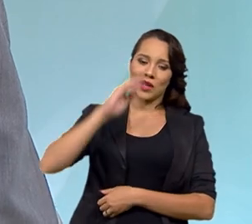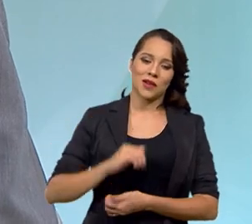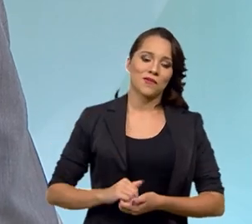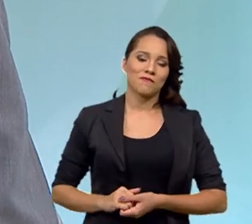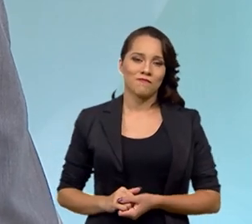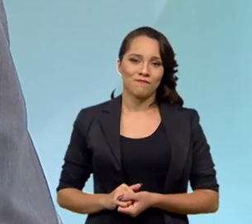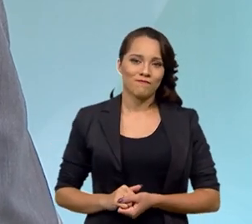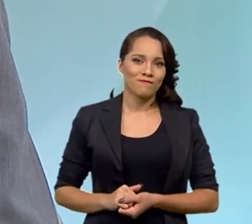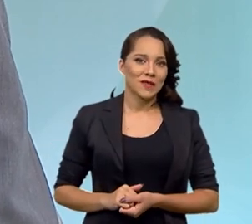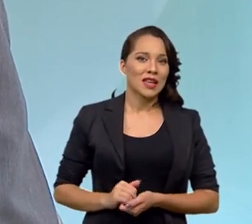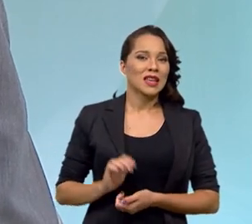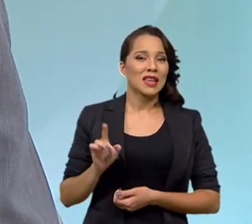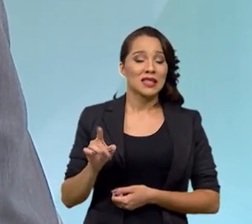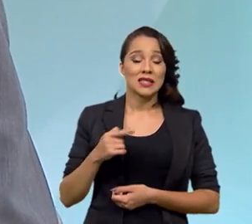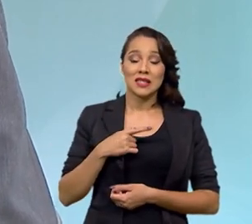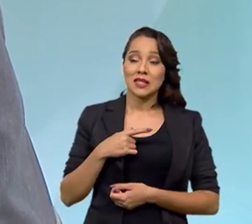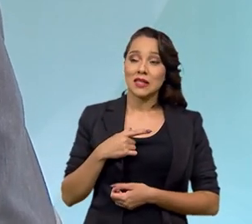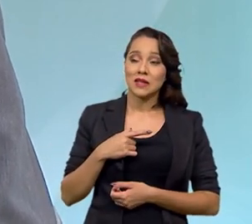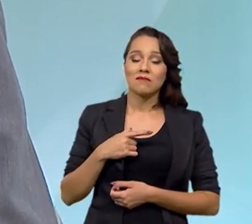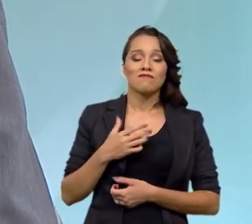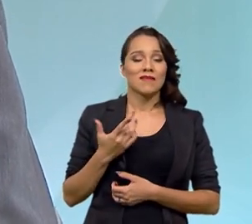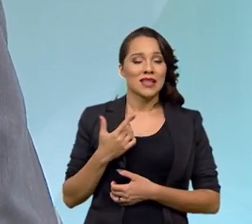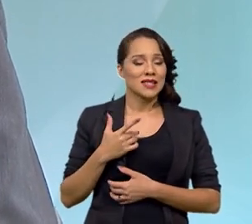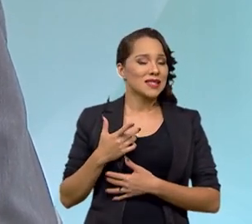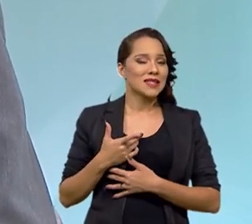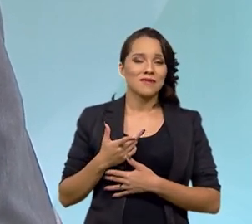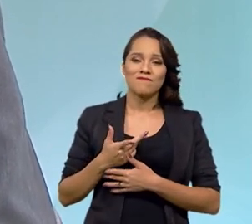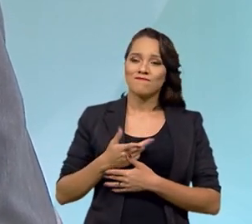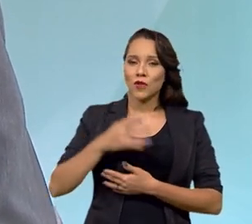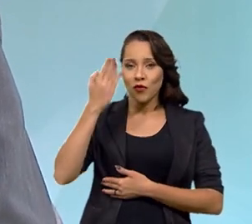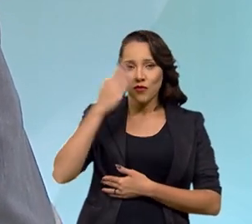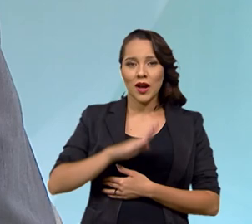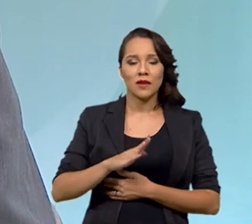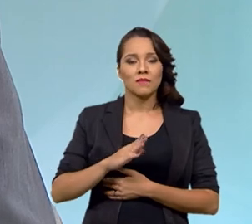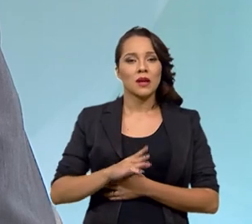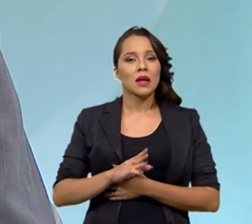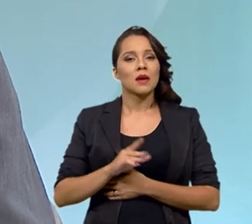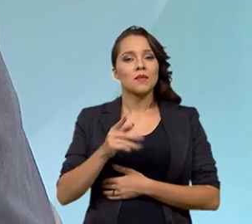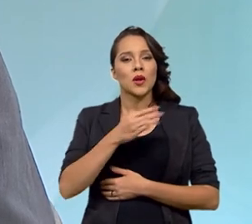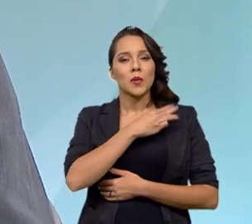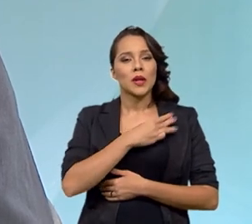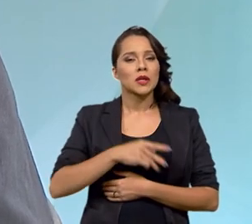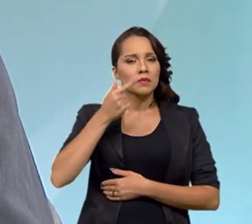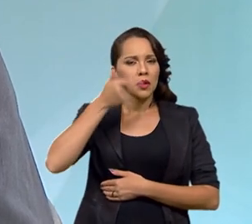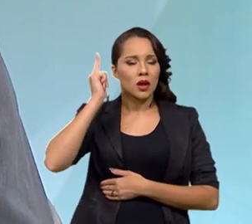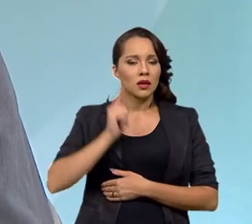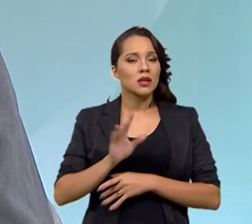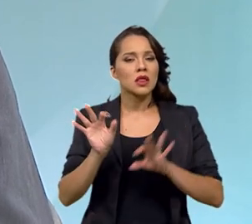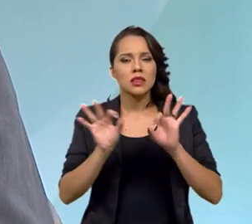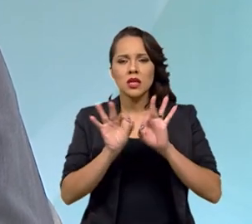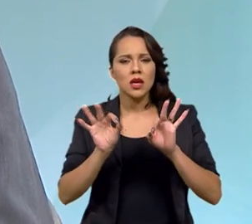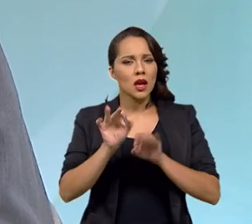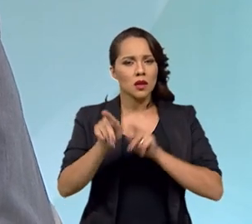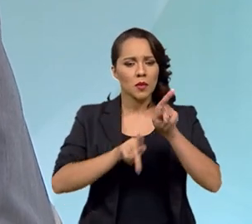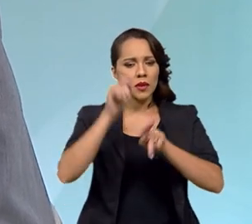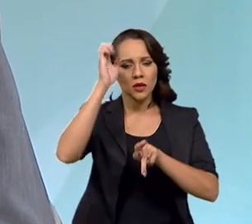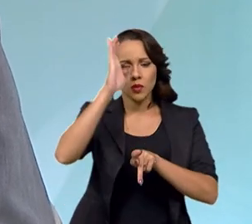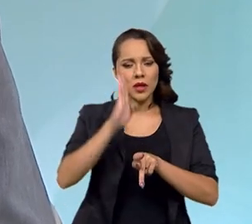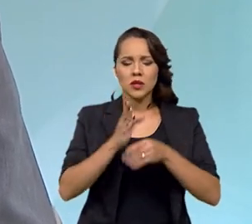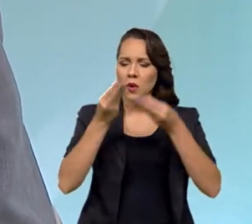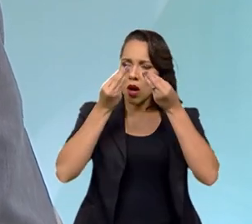o e estressada pelo Ministro Paulo Guedes nenhum Brasileiro vai ficar para trás